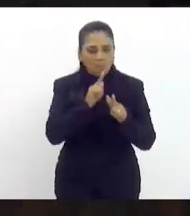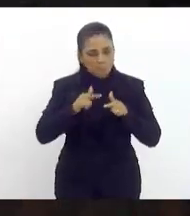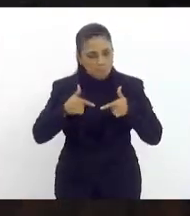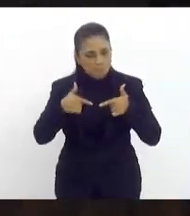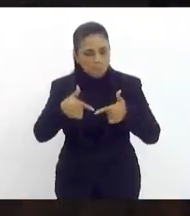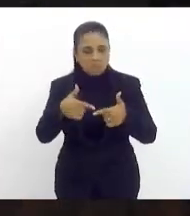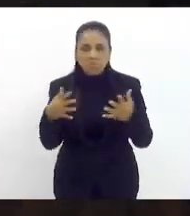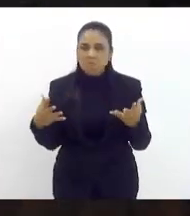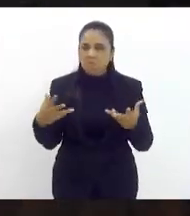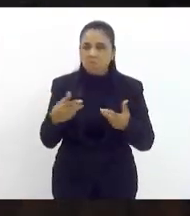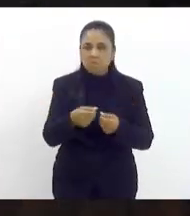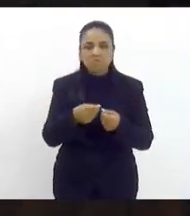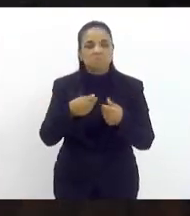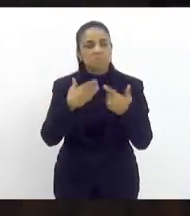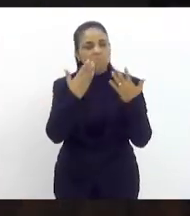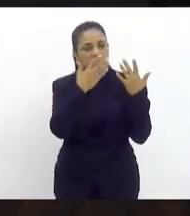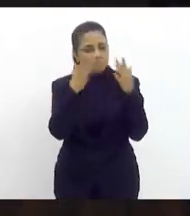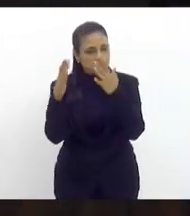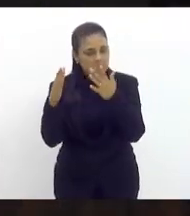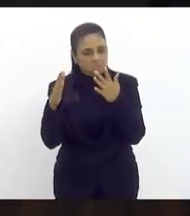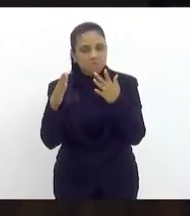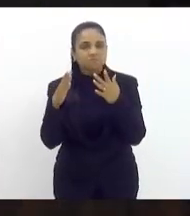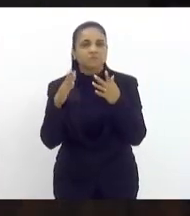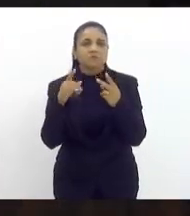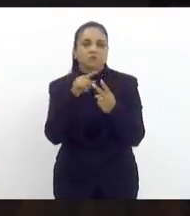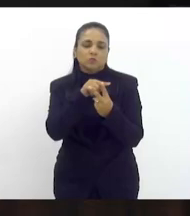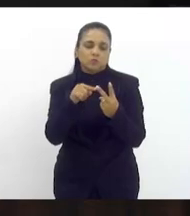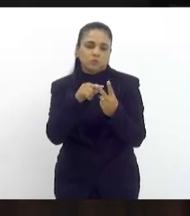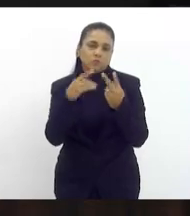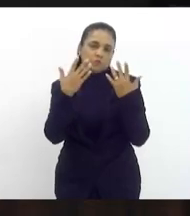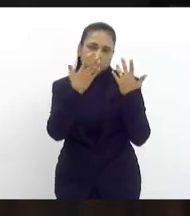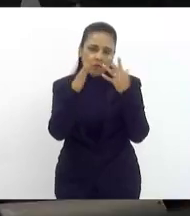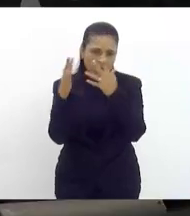Charles Batista, parabéns, companheiro Adolfo Conde.